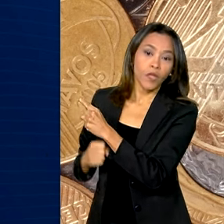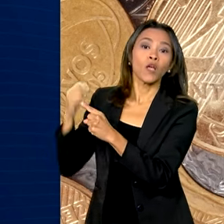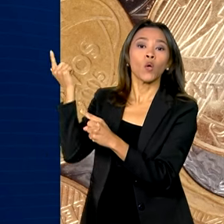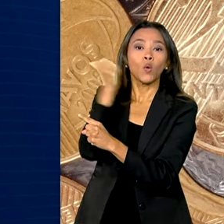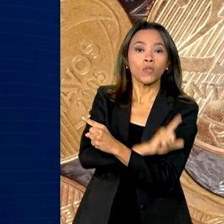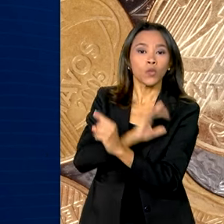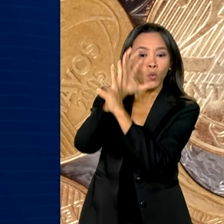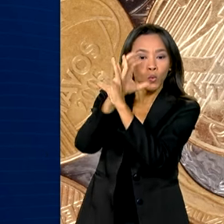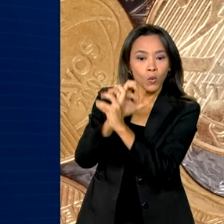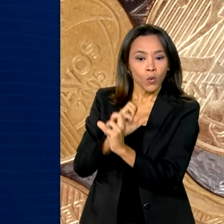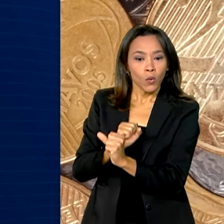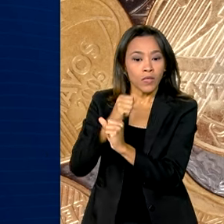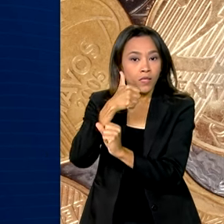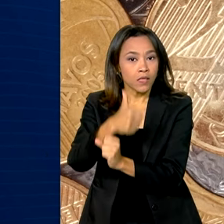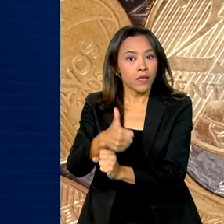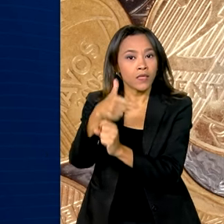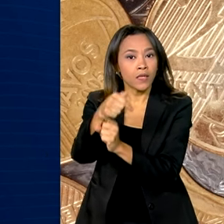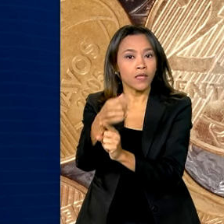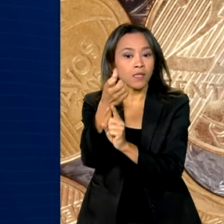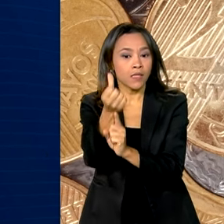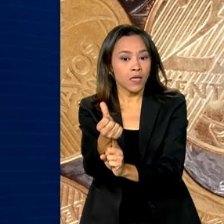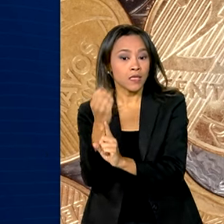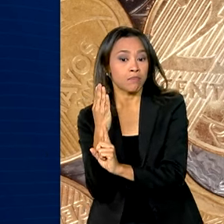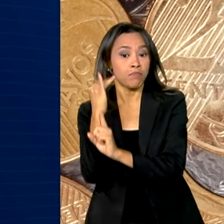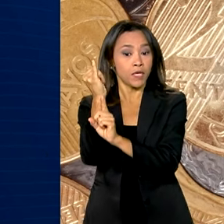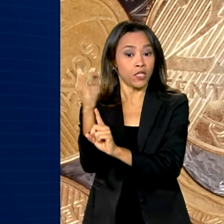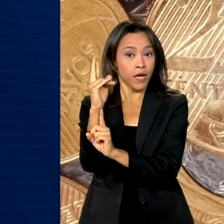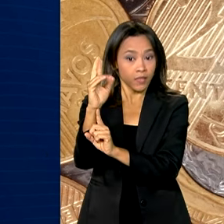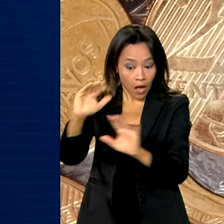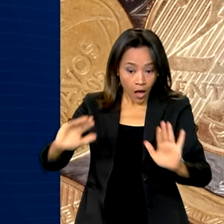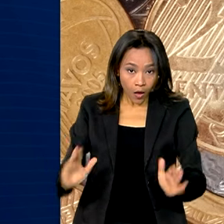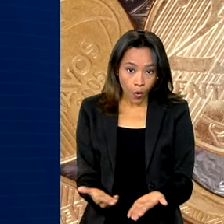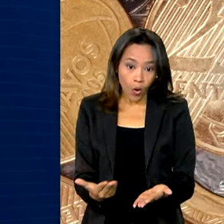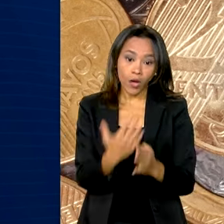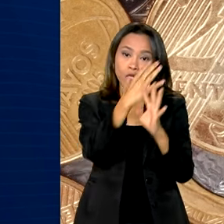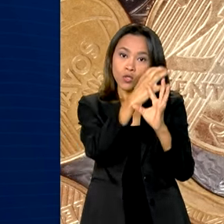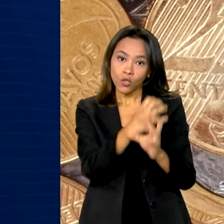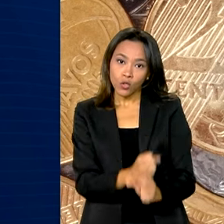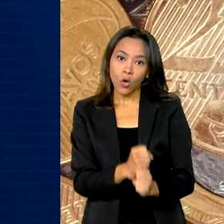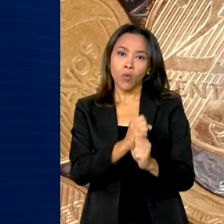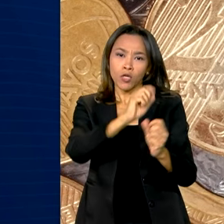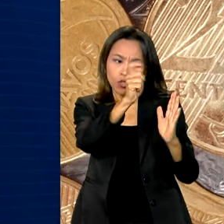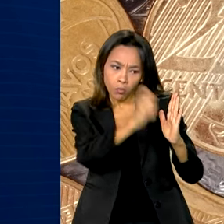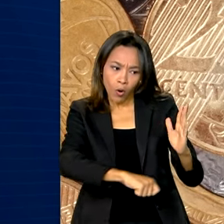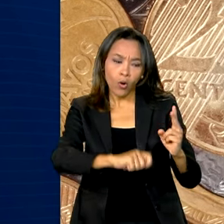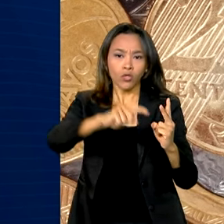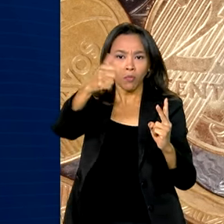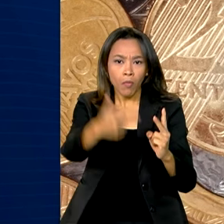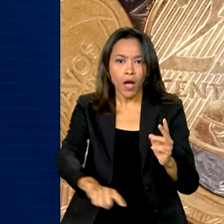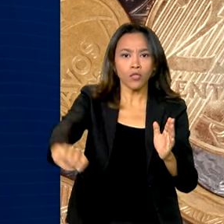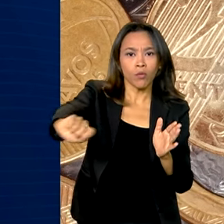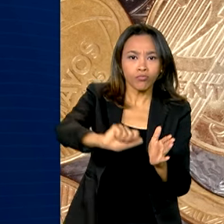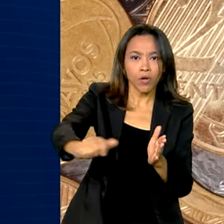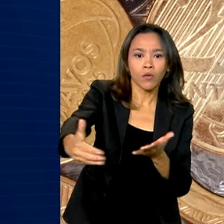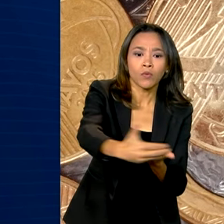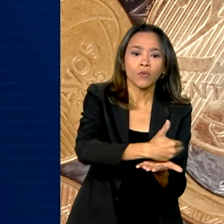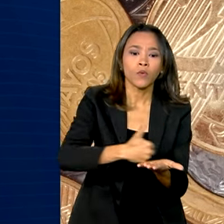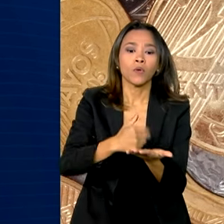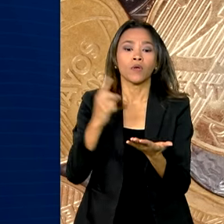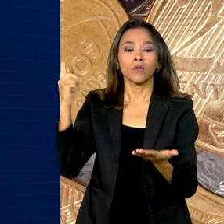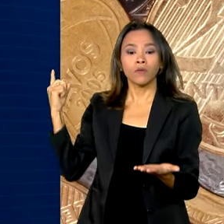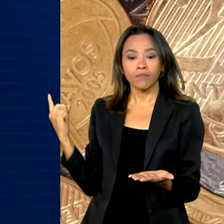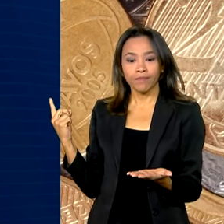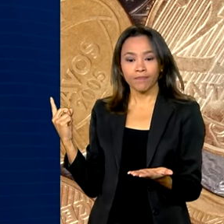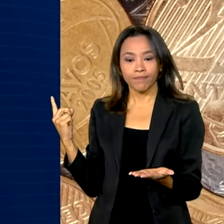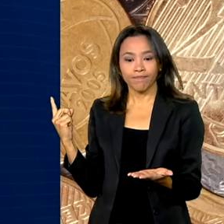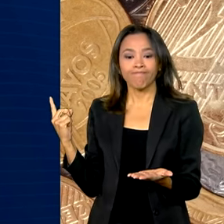entrada de 176 bilhões de reais. Agora, a soma dos impostos e contribuições totalizou 202